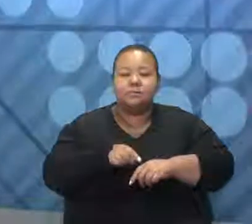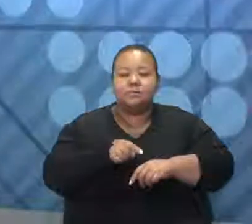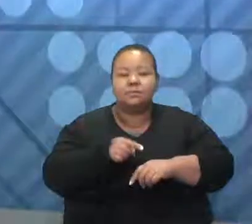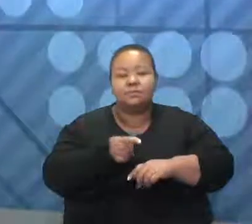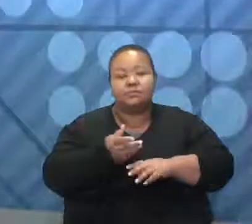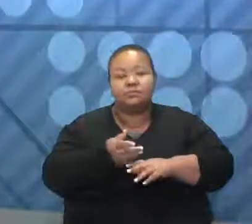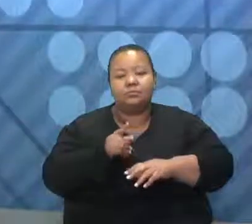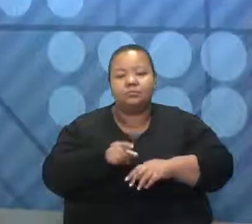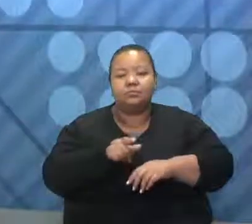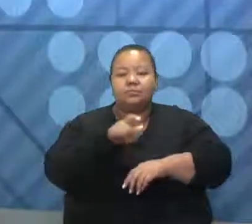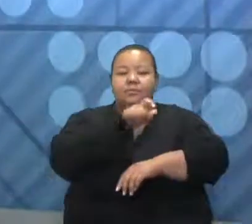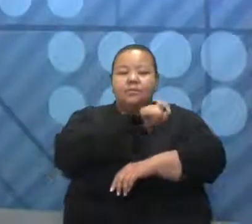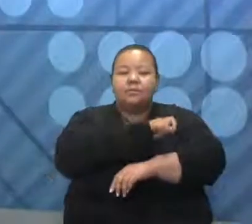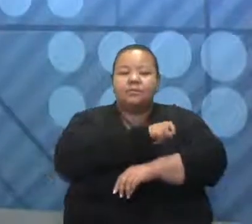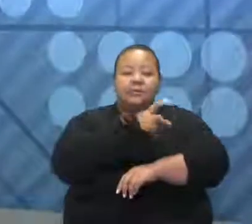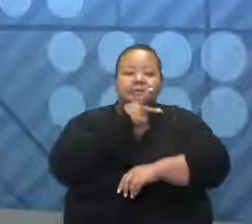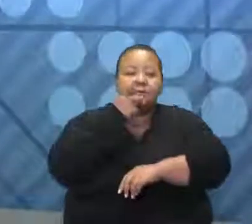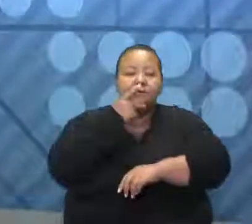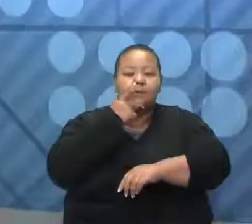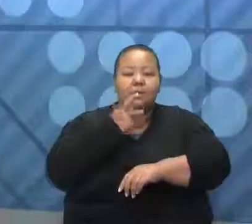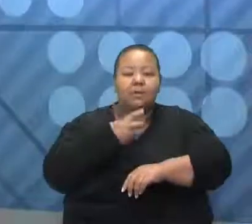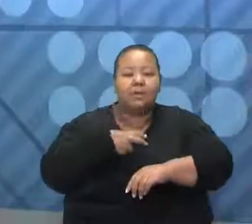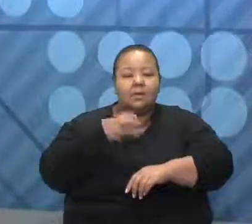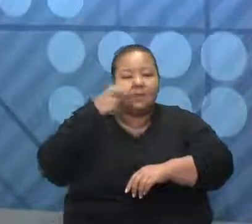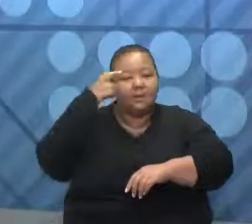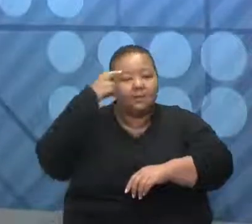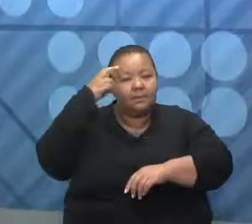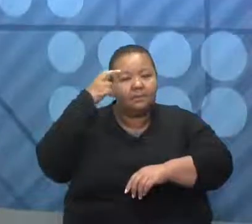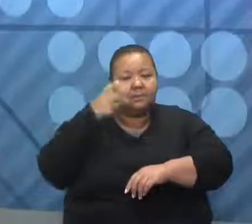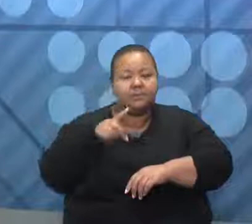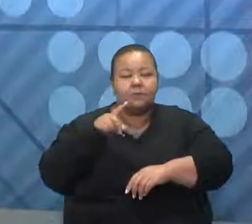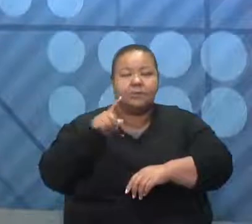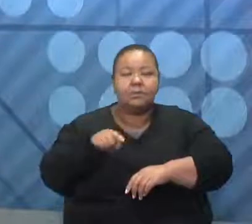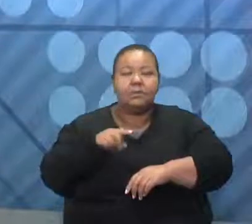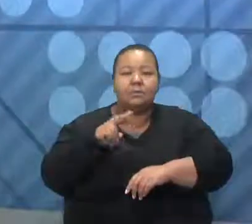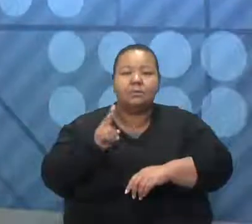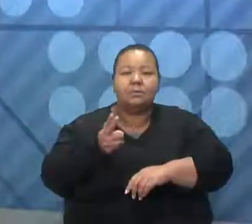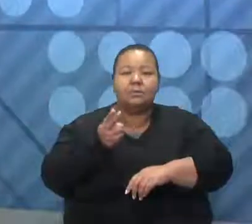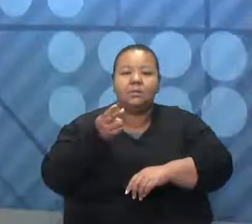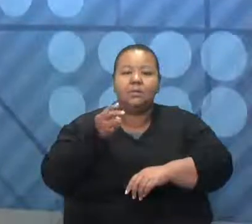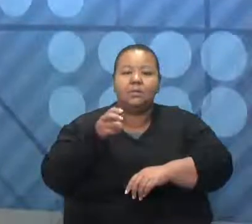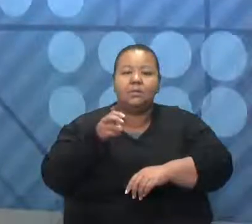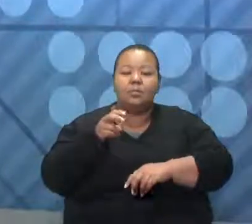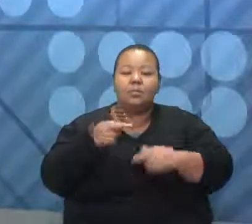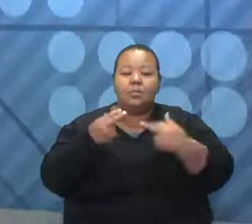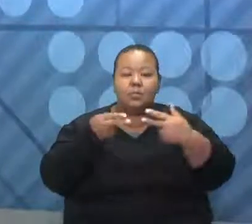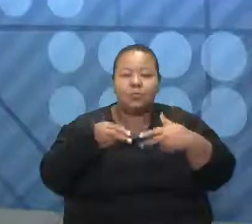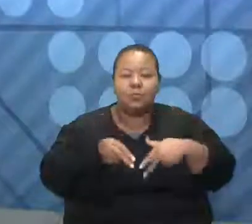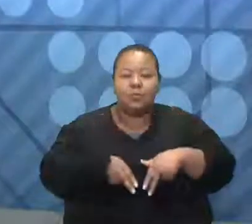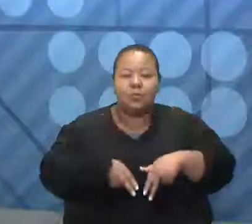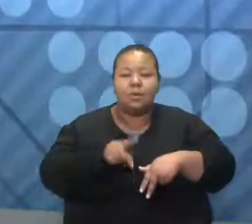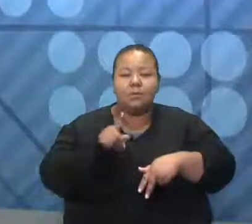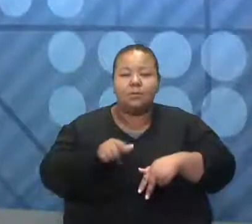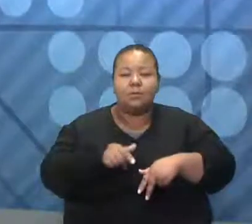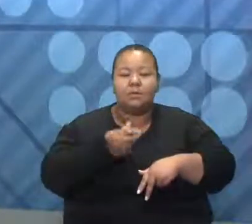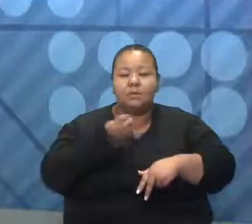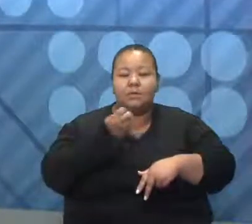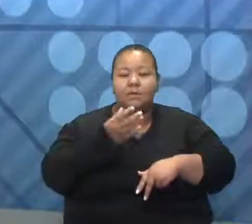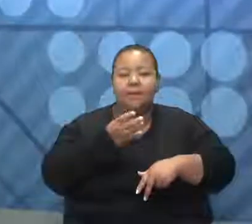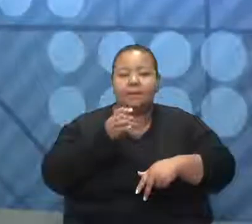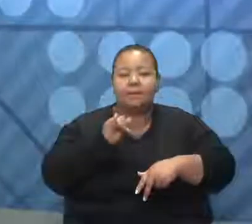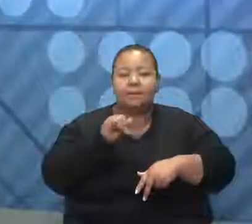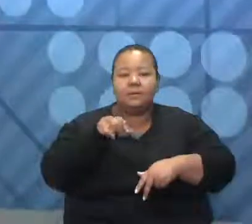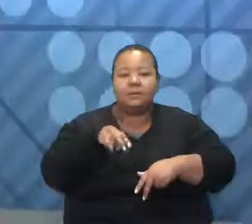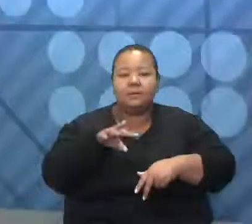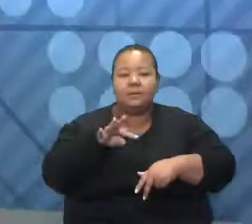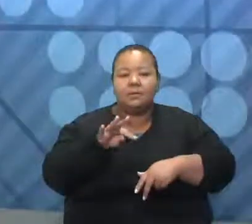contingenciais. Aí a aluna diz, capital intelectual é igual capital humano mais capital estrutural são bens intangíveis e o capital humano não